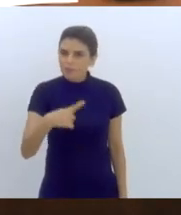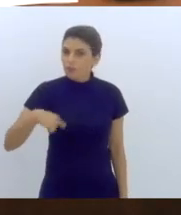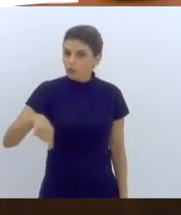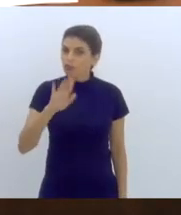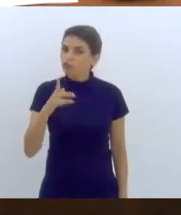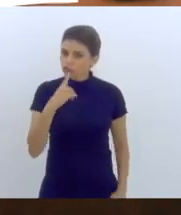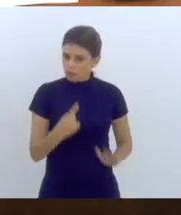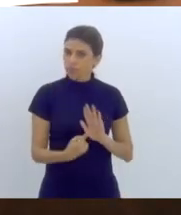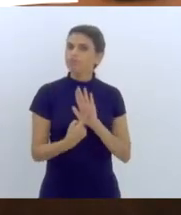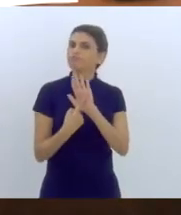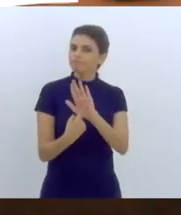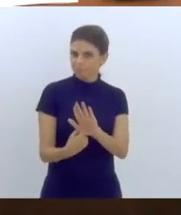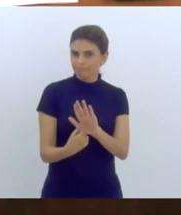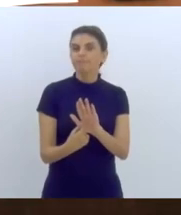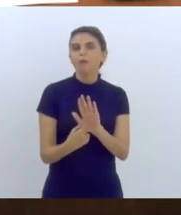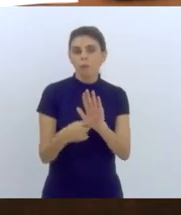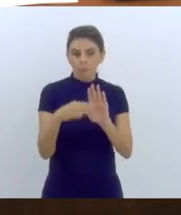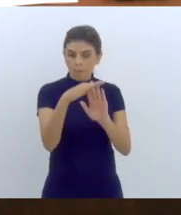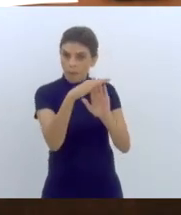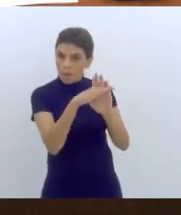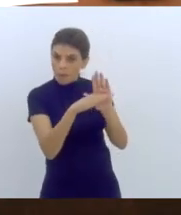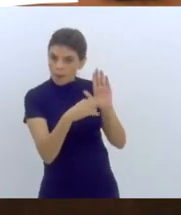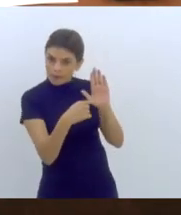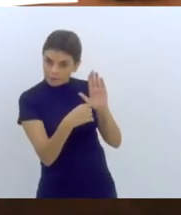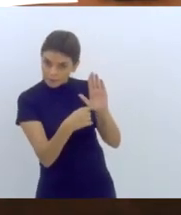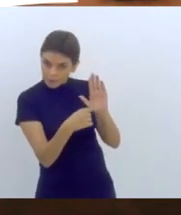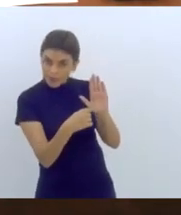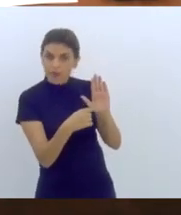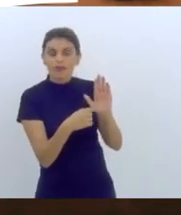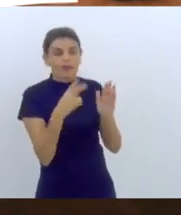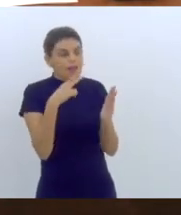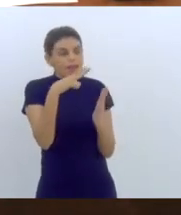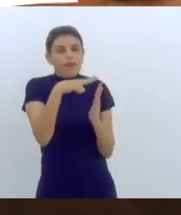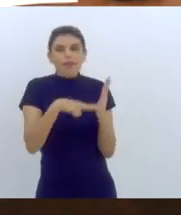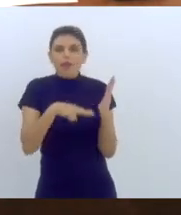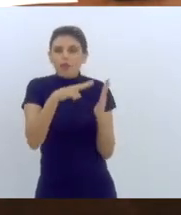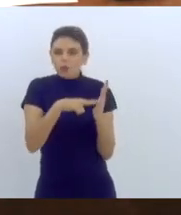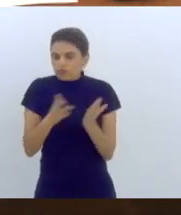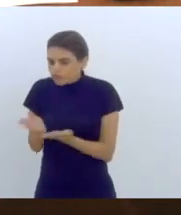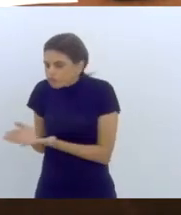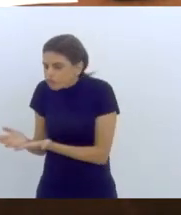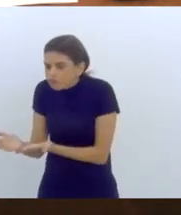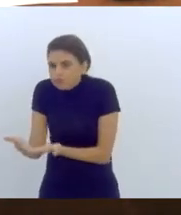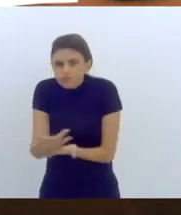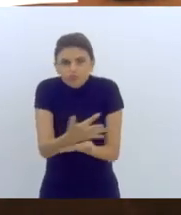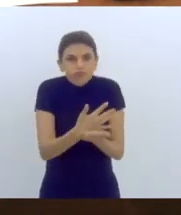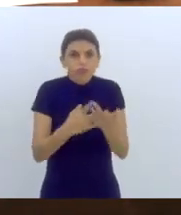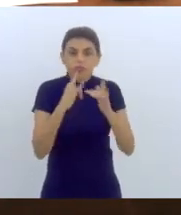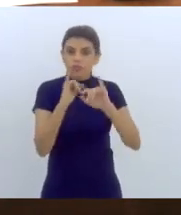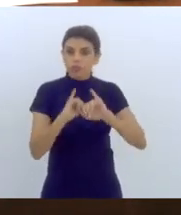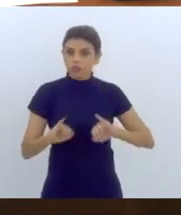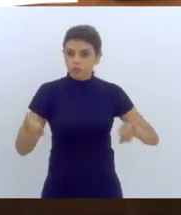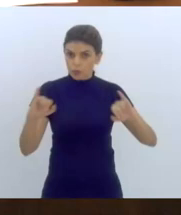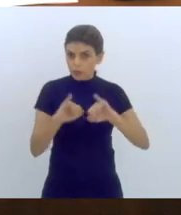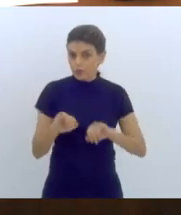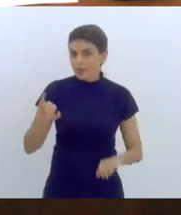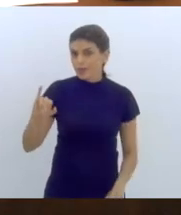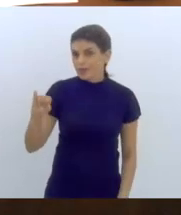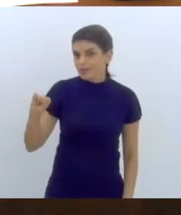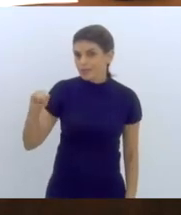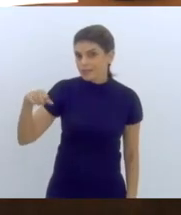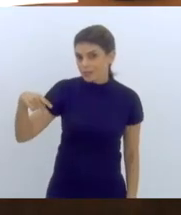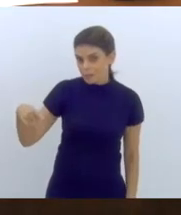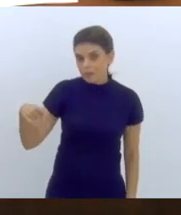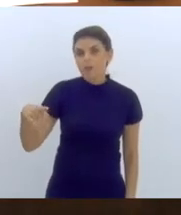apresentamos esse projeto a partir de uma leitura que fizemos dos dados divulgados pelo ISP, Instituto de